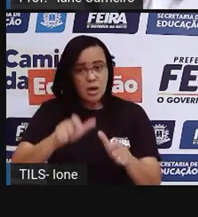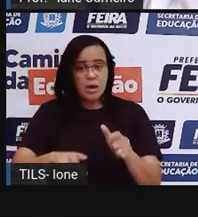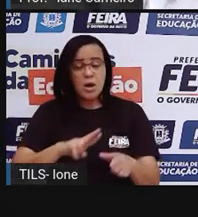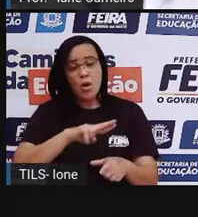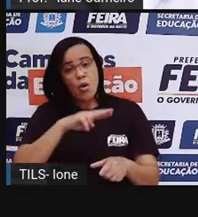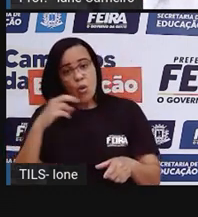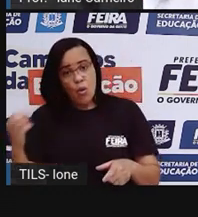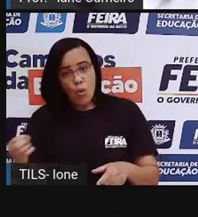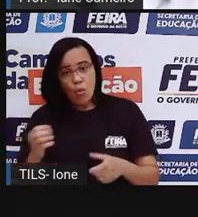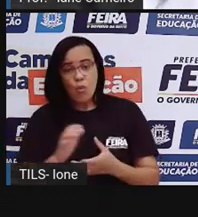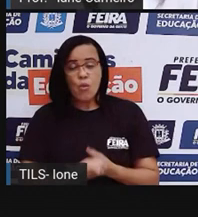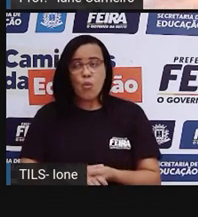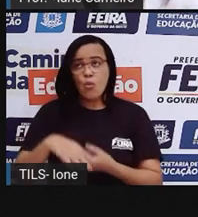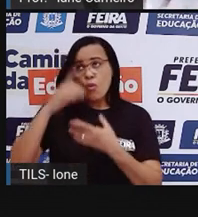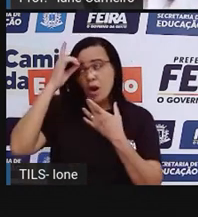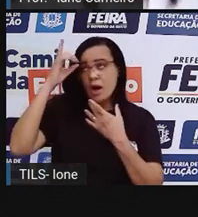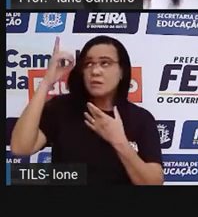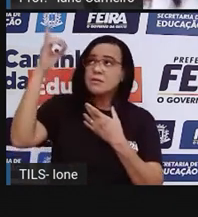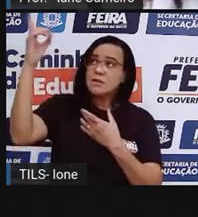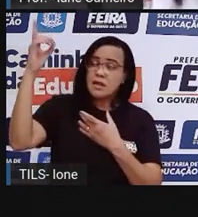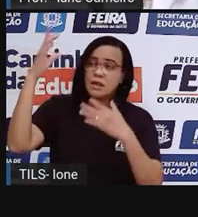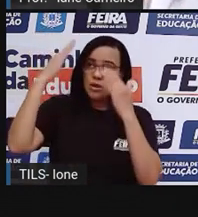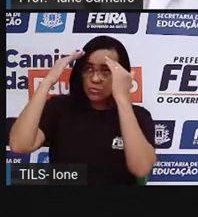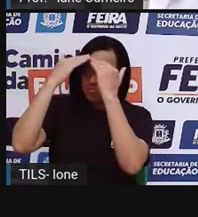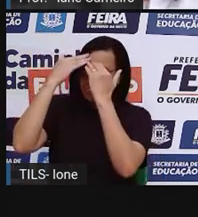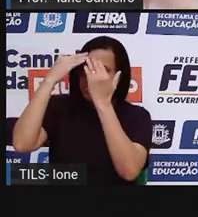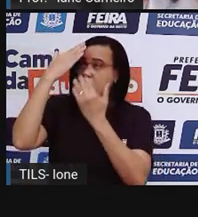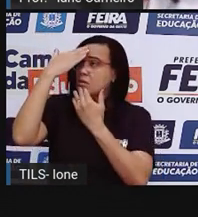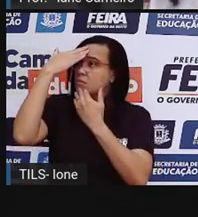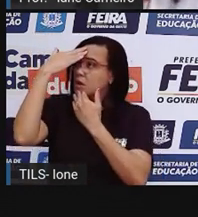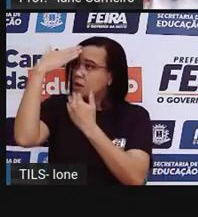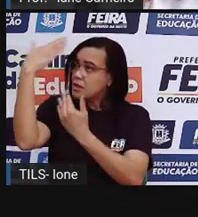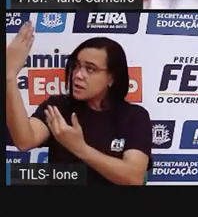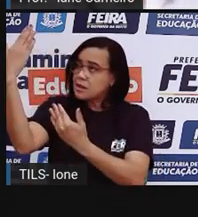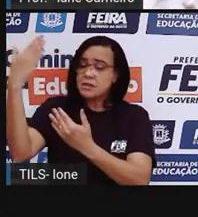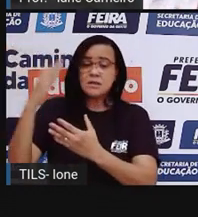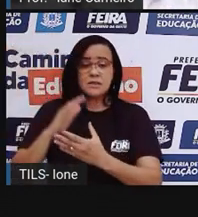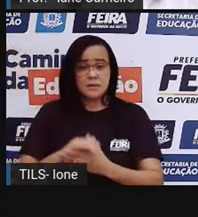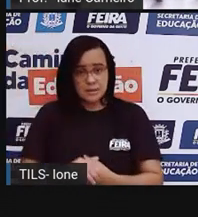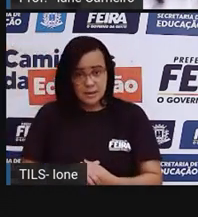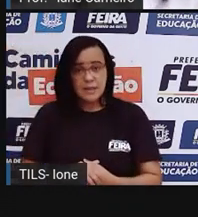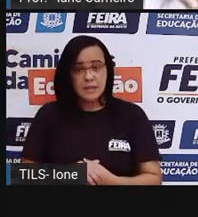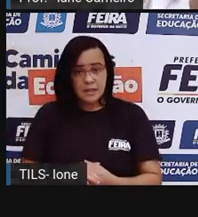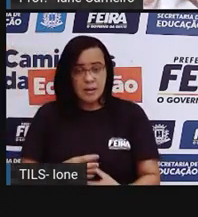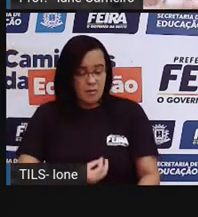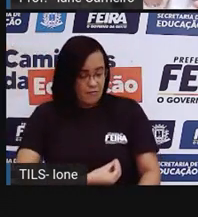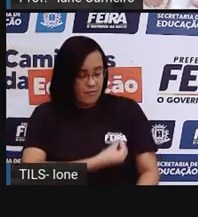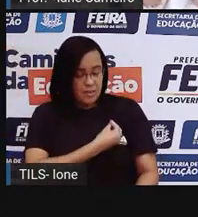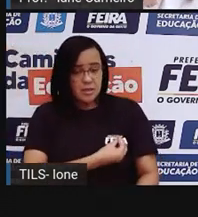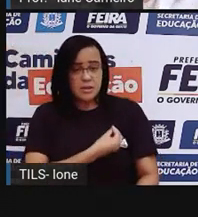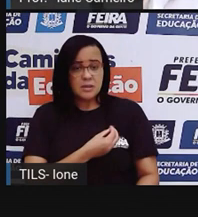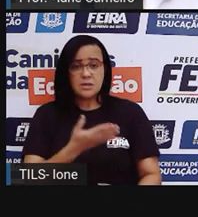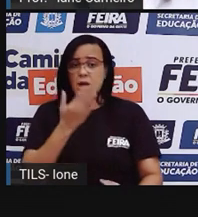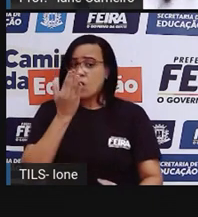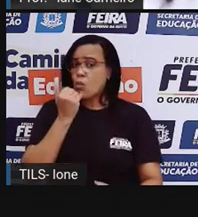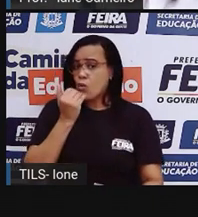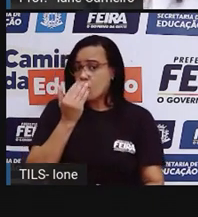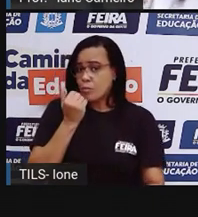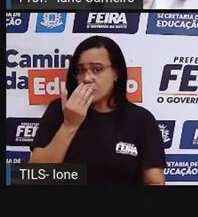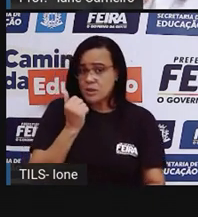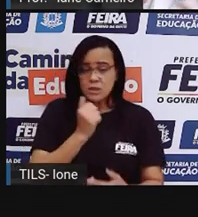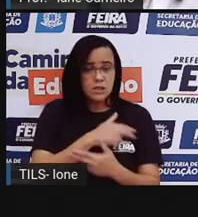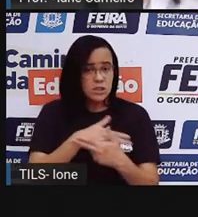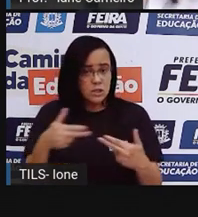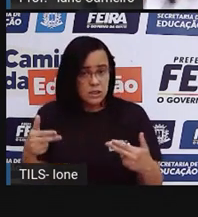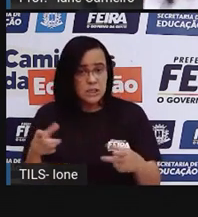né? A Deus ou a outro ser que você acredita, e você vai ser grato pela vida, pela comida, né? Pelo carinho.